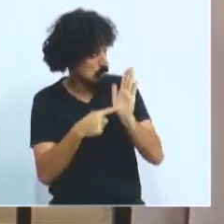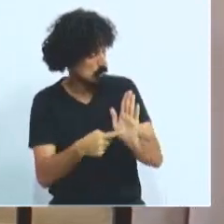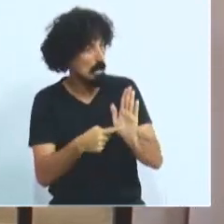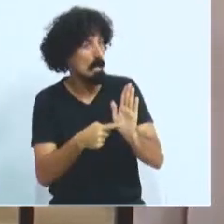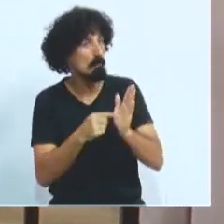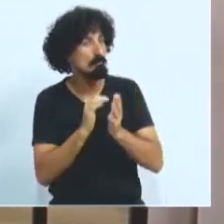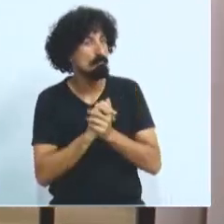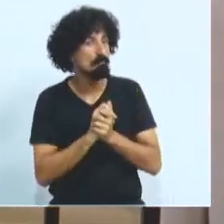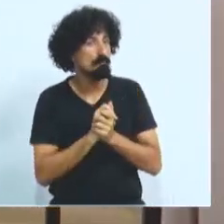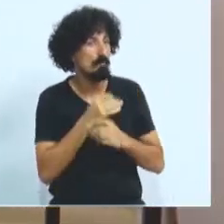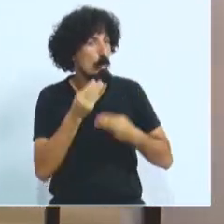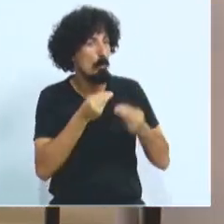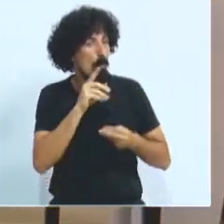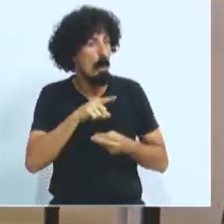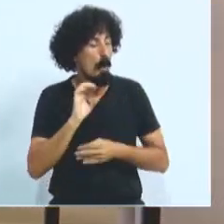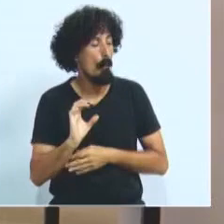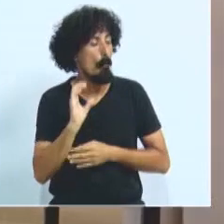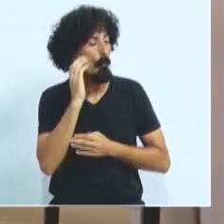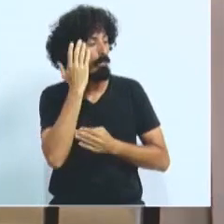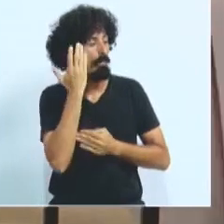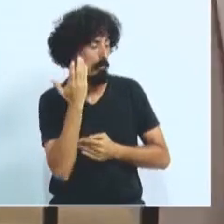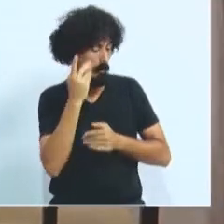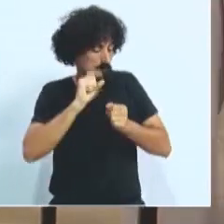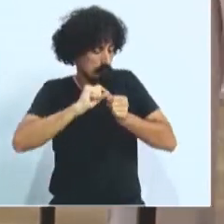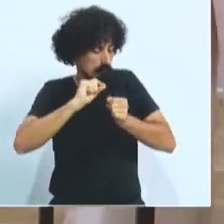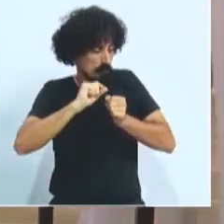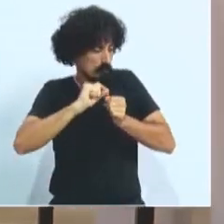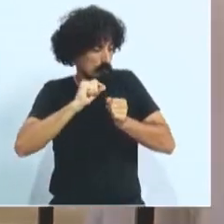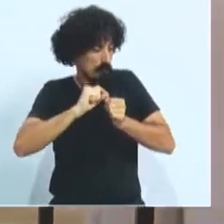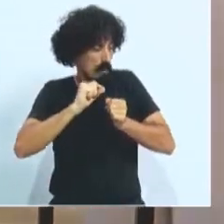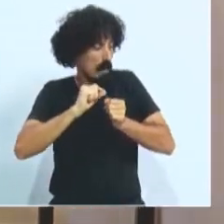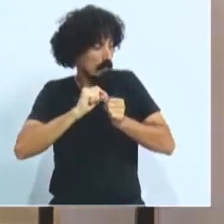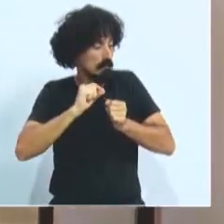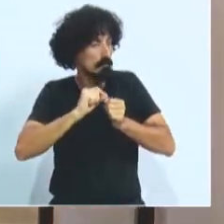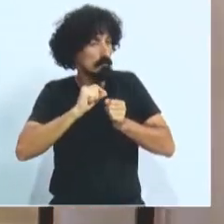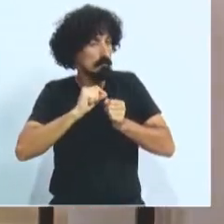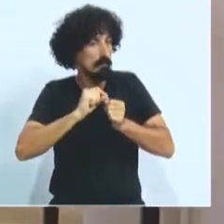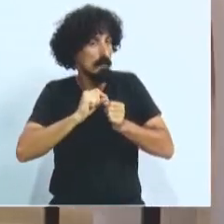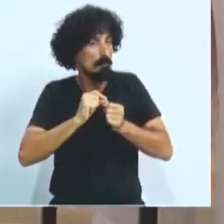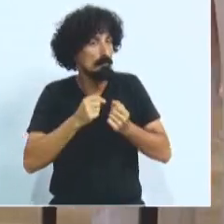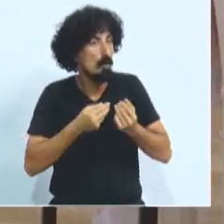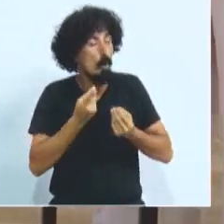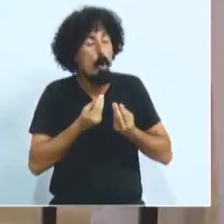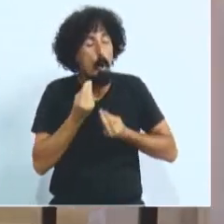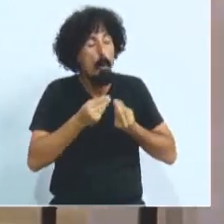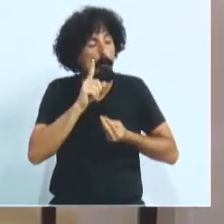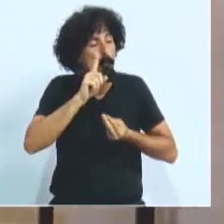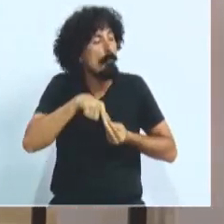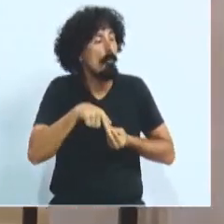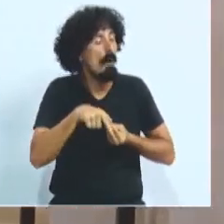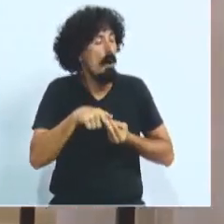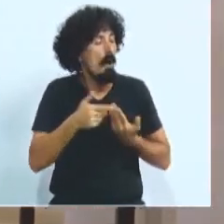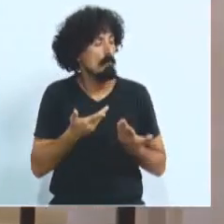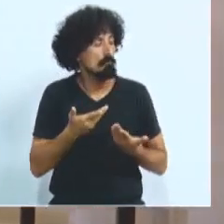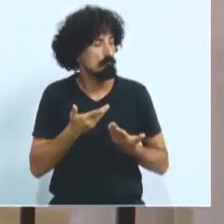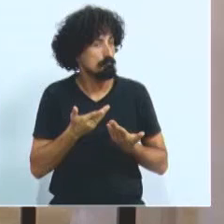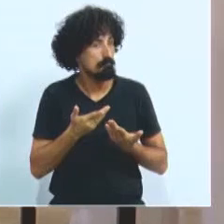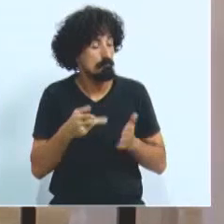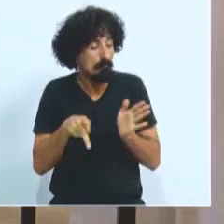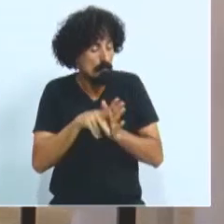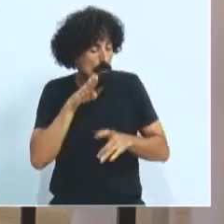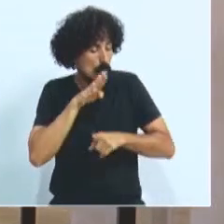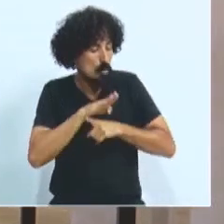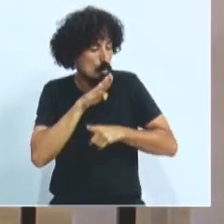demonstrar como é que funcionaria esse modo de segurar e esse procedimento de salvamento da criança para ajudá-la